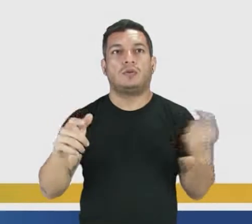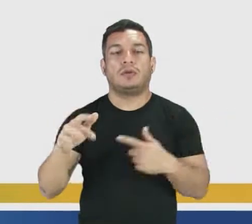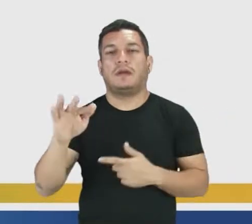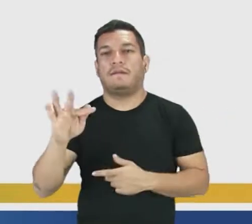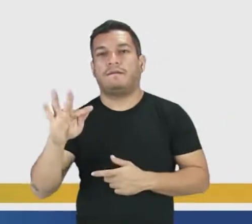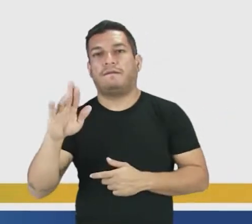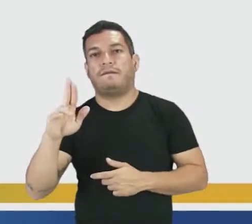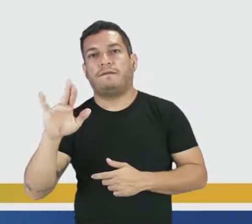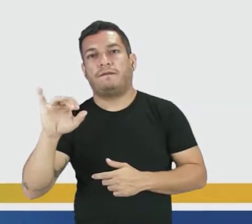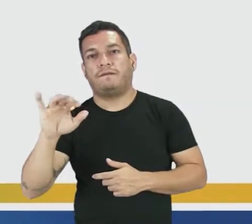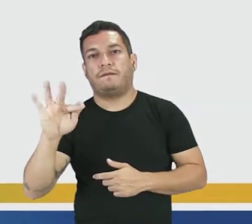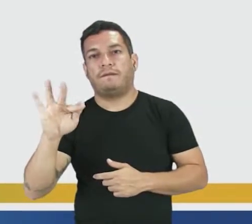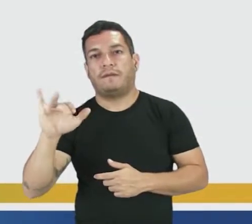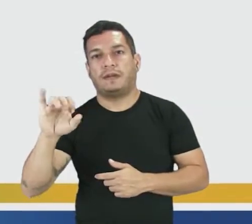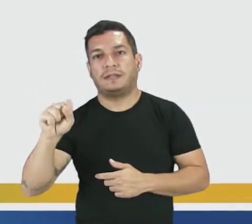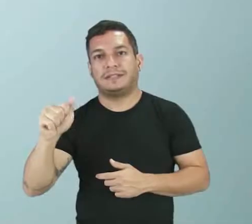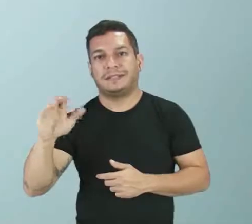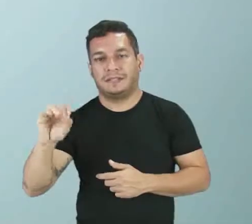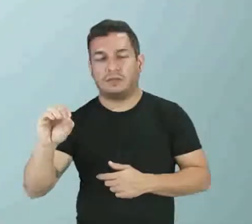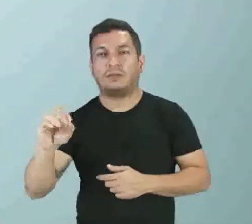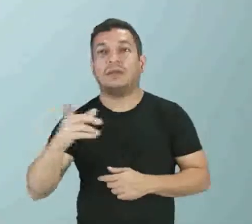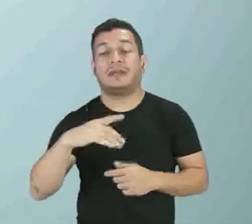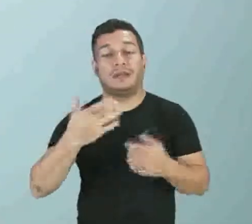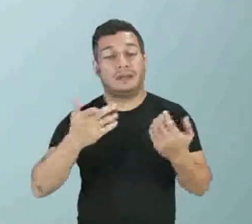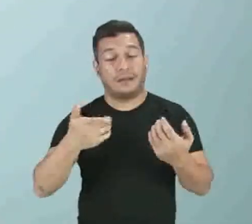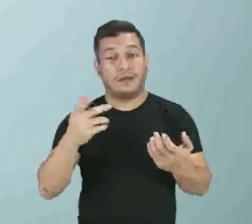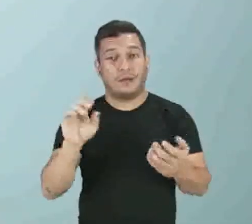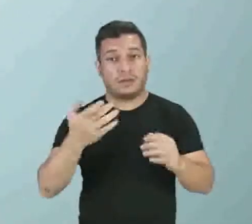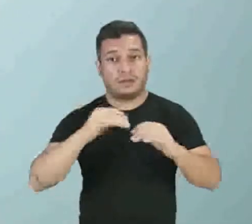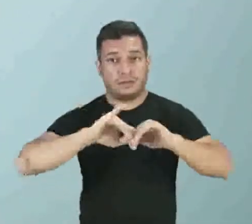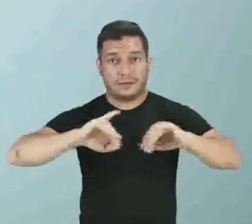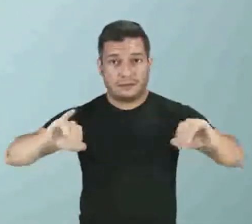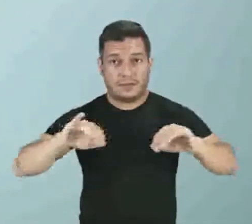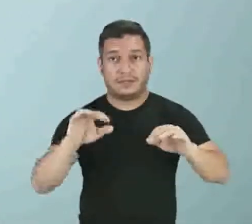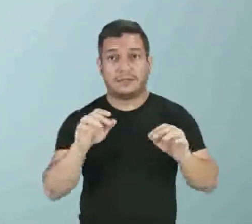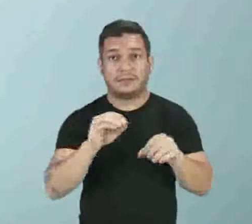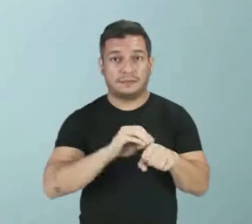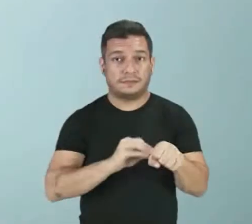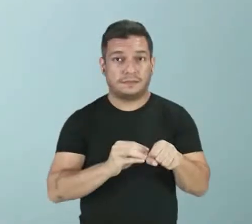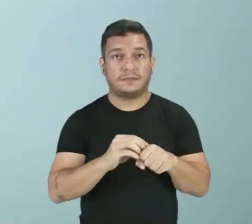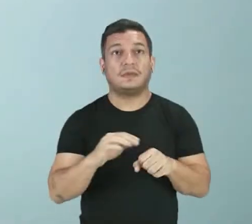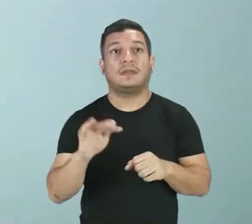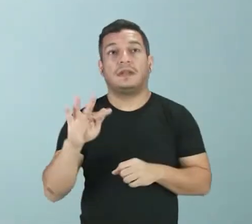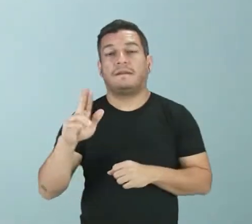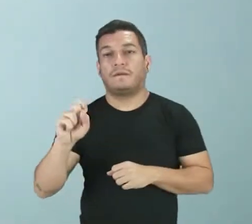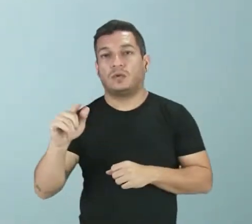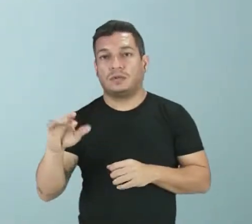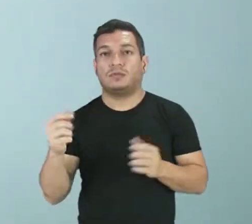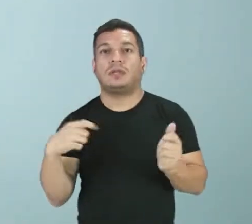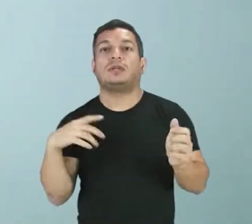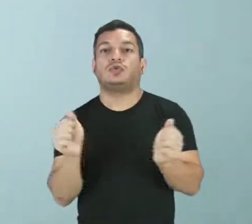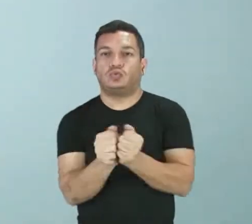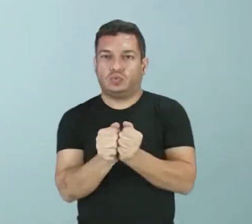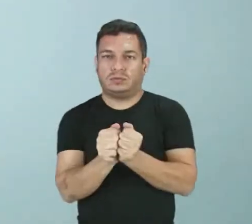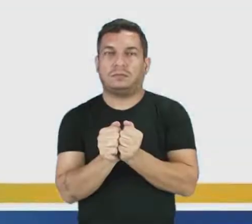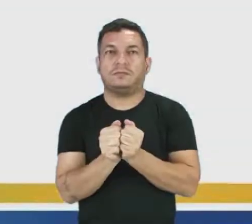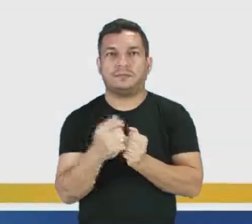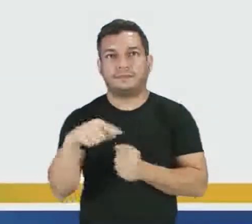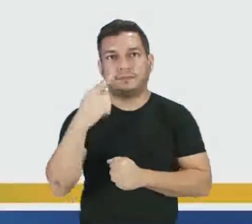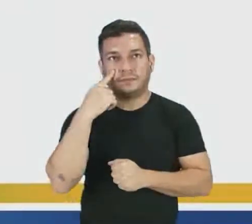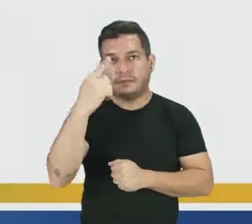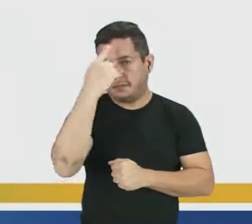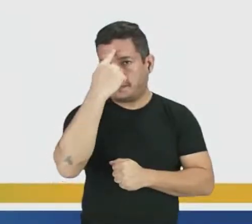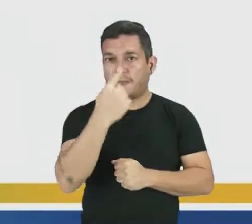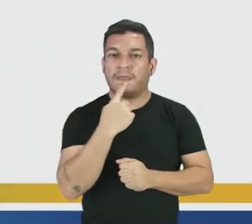a forma que ela ocorre é contrária. No lugar de a gente ter separação dessas partículas, na fusão a gente tem uma junção delas. Observa a imagem